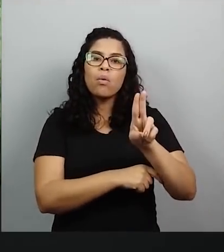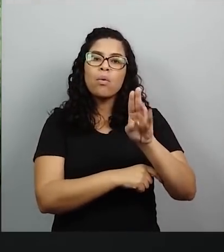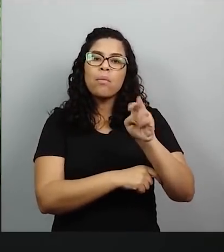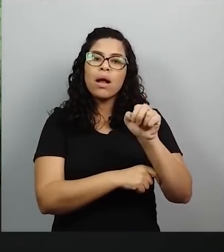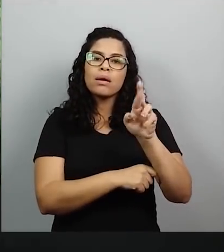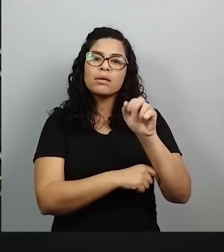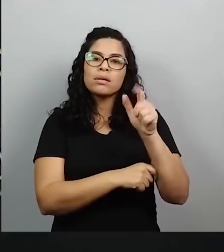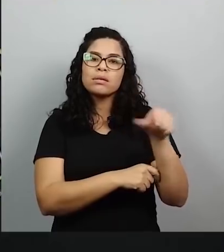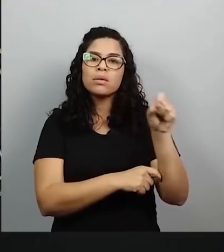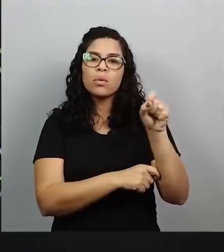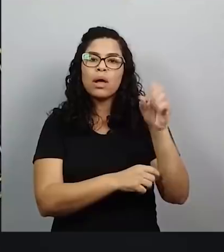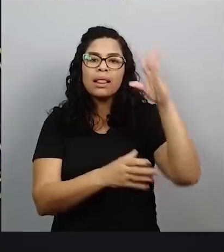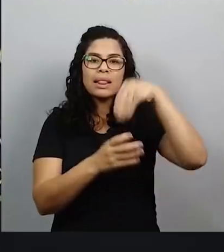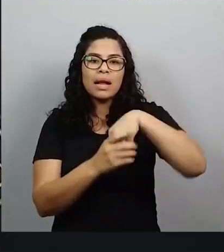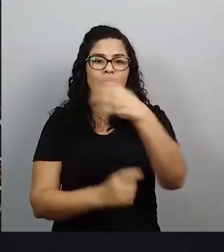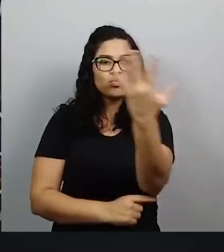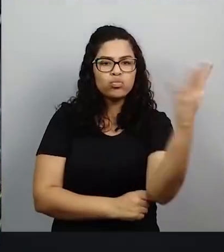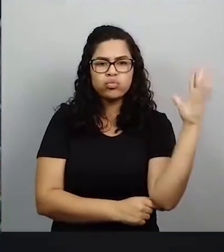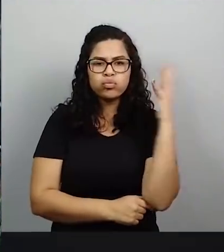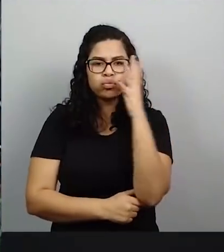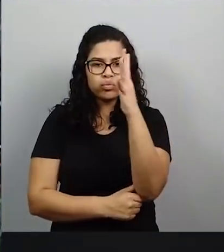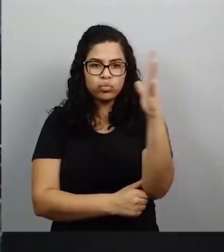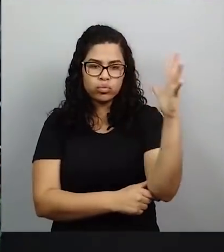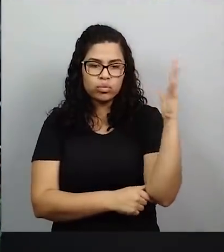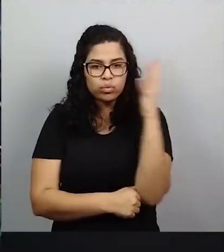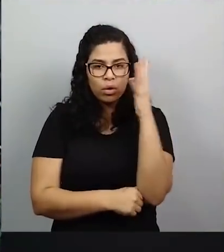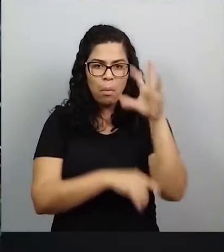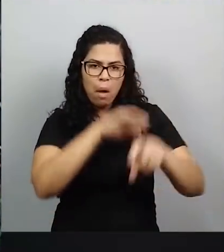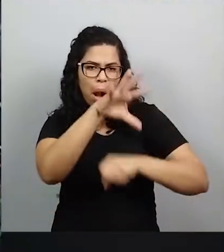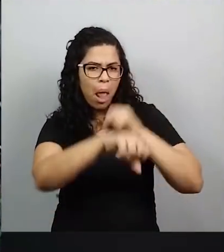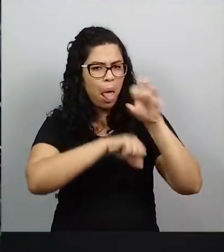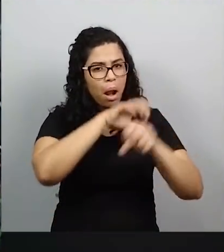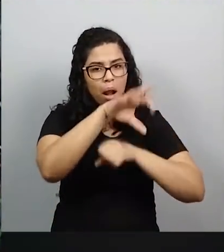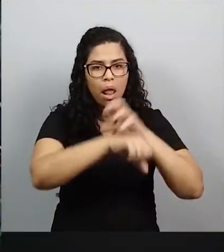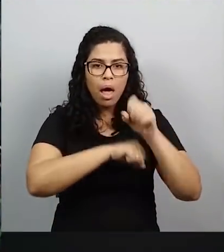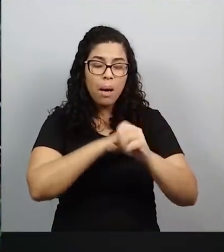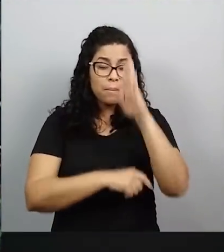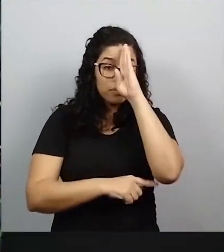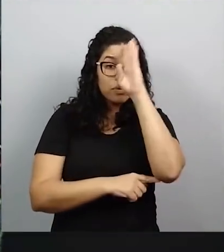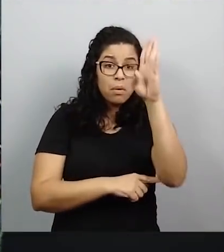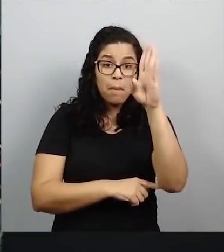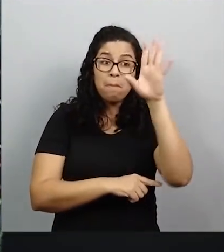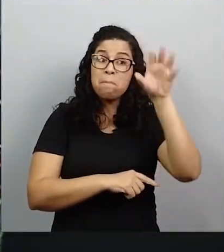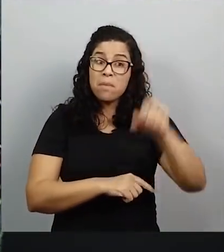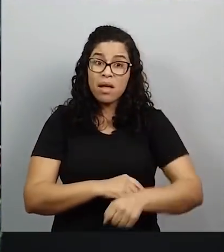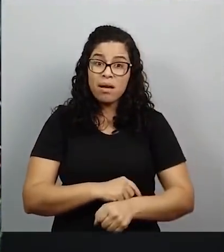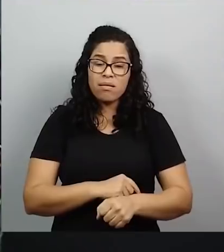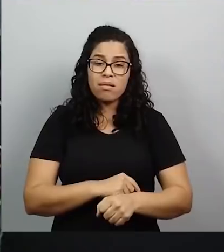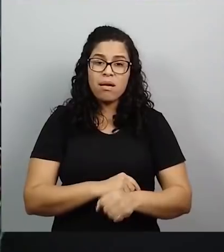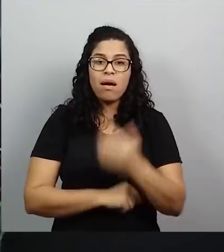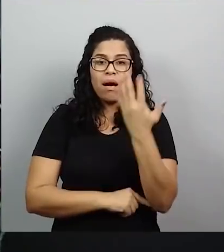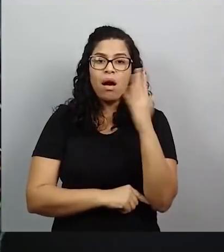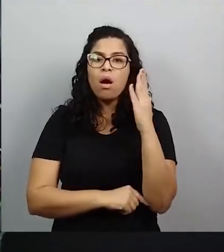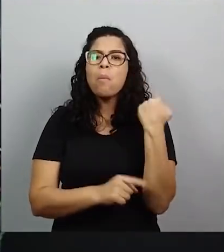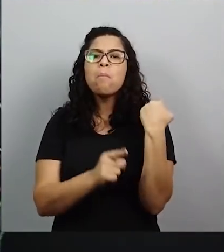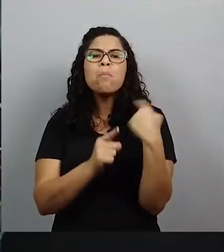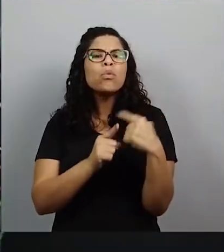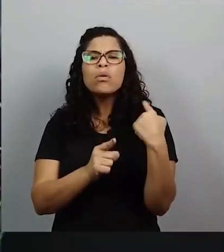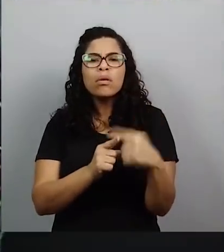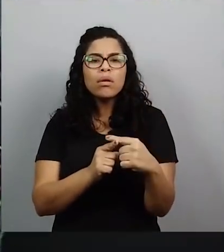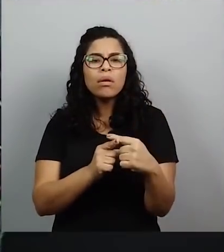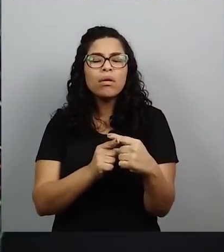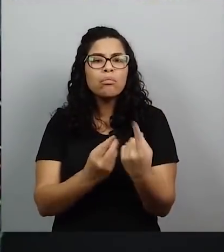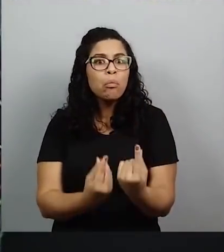na Mata Atlântica. A Floresta Atlântica, então, era explorado principalmente para pegar essa árvore. Por que essa árvore era